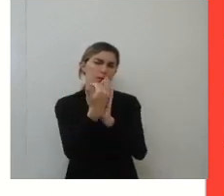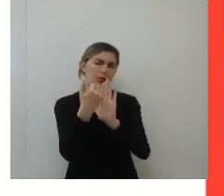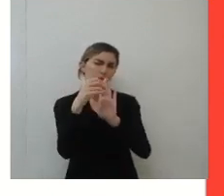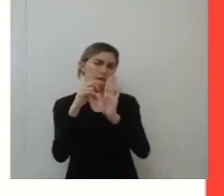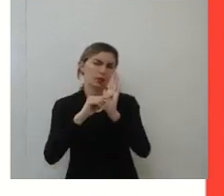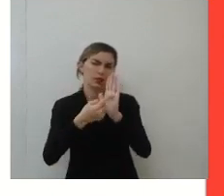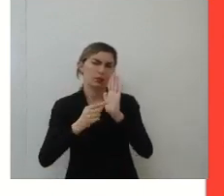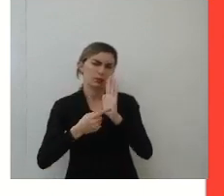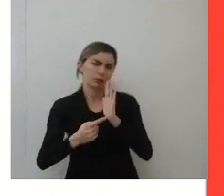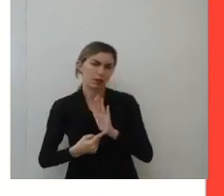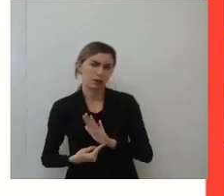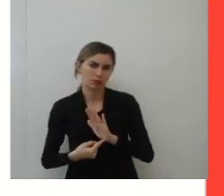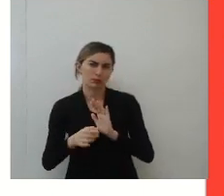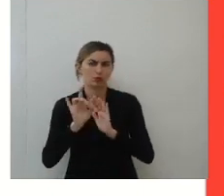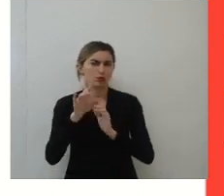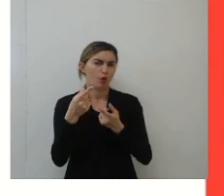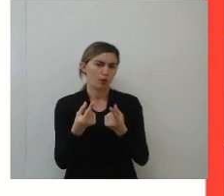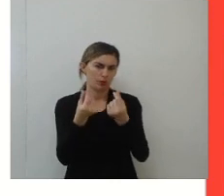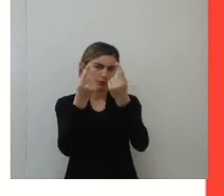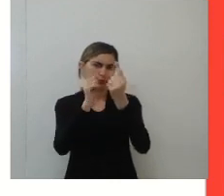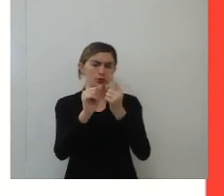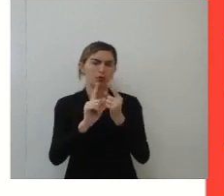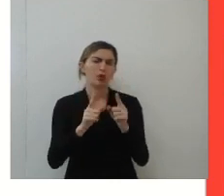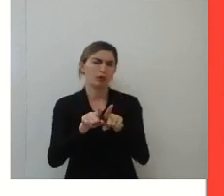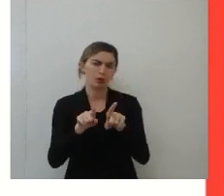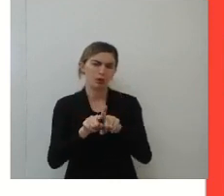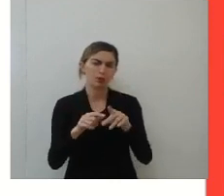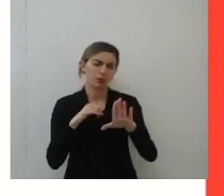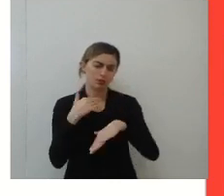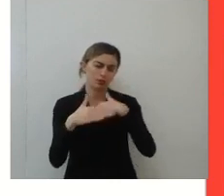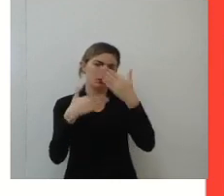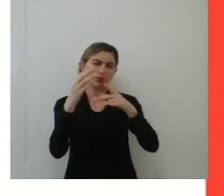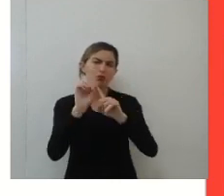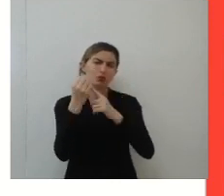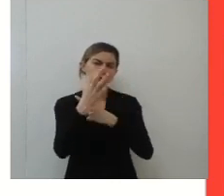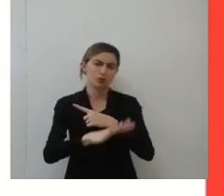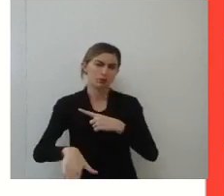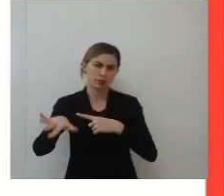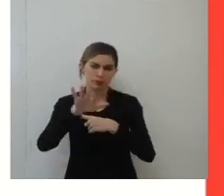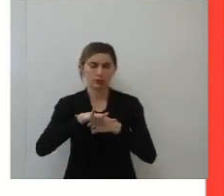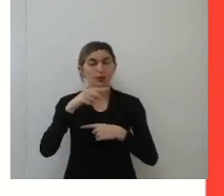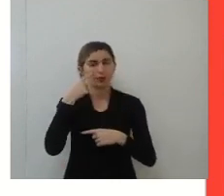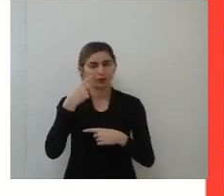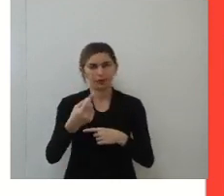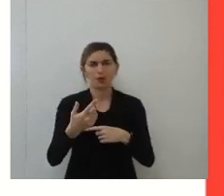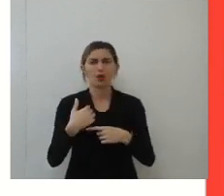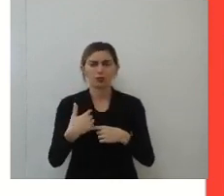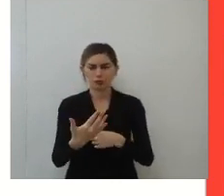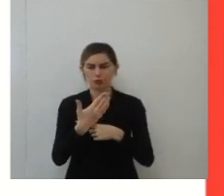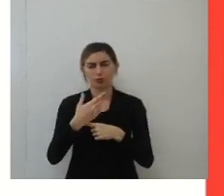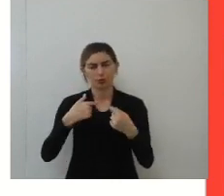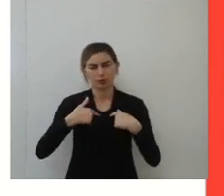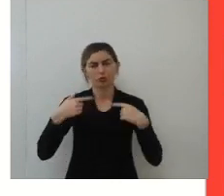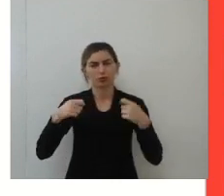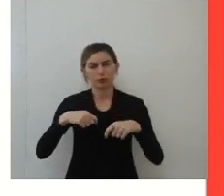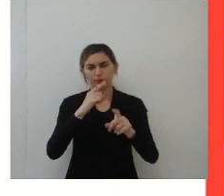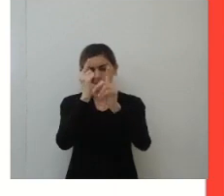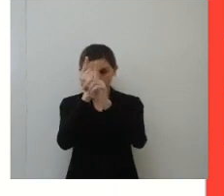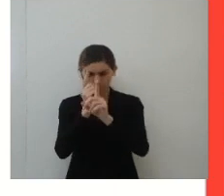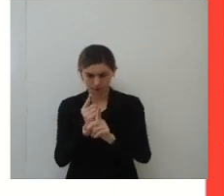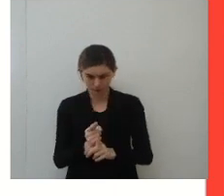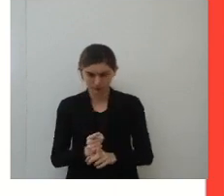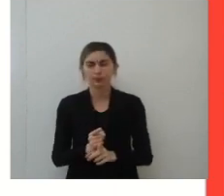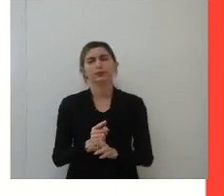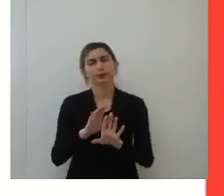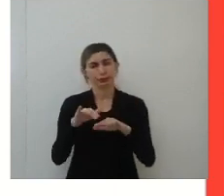de critérios, não só o econômico, mas também de desenvolvimento social. E aí vão servir para a gente poder identificar,